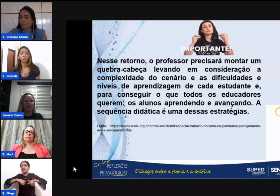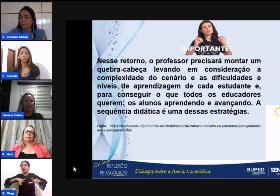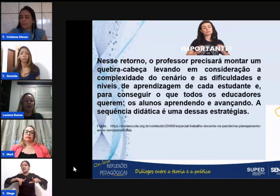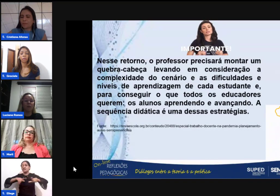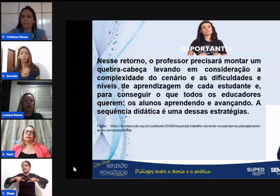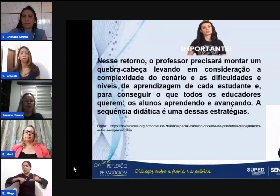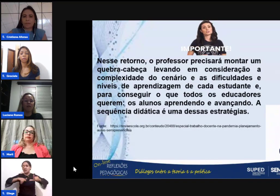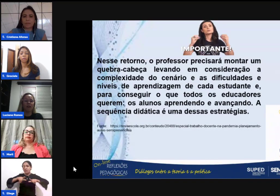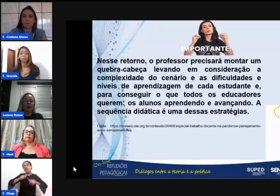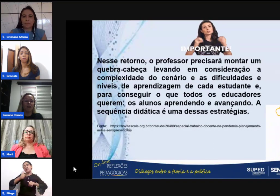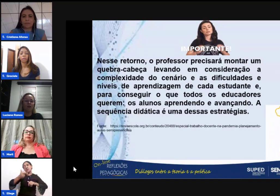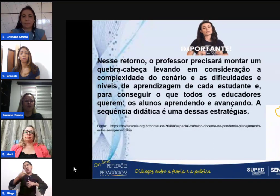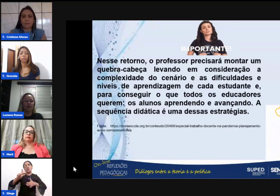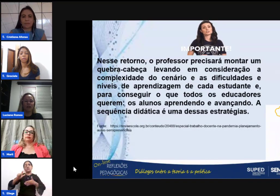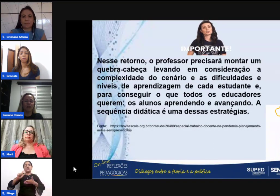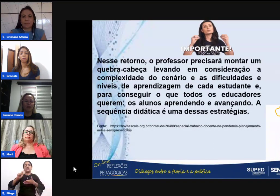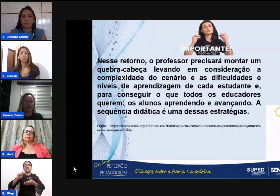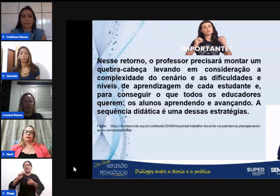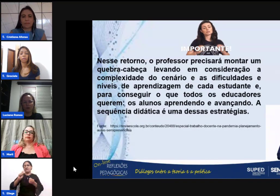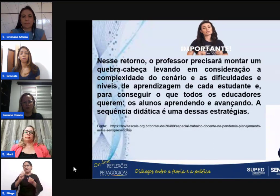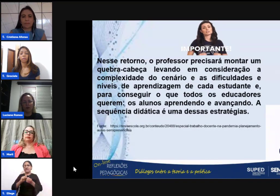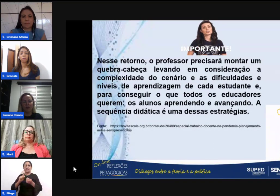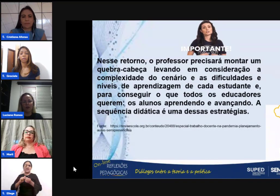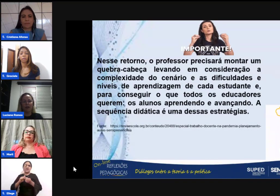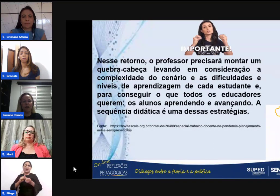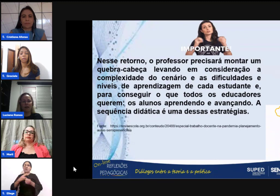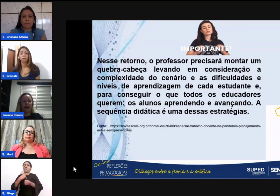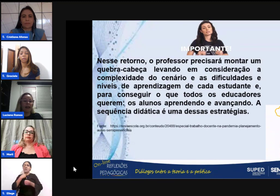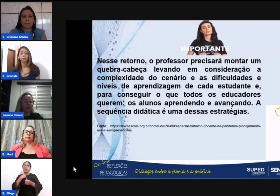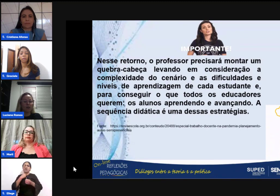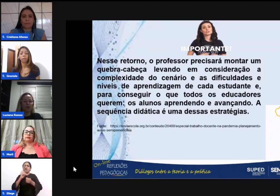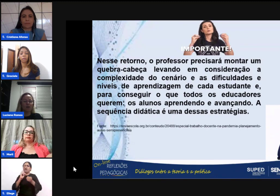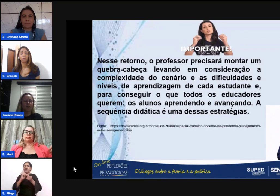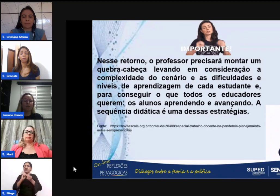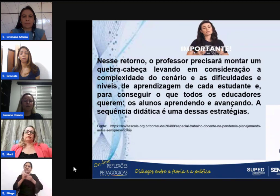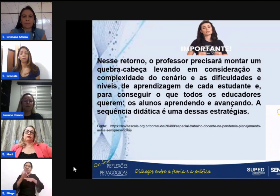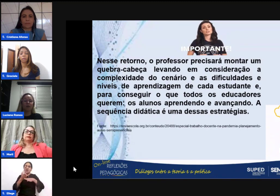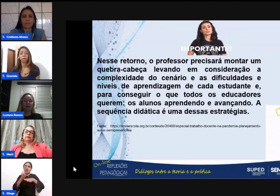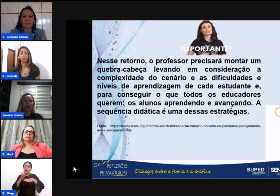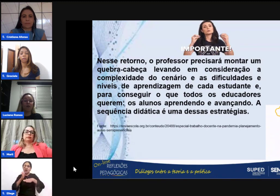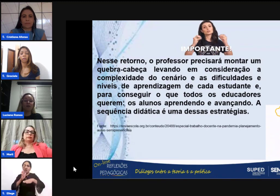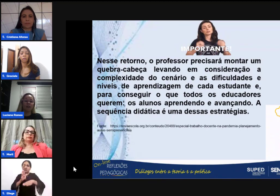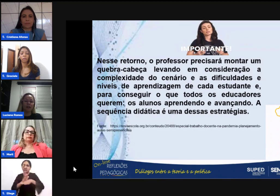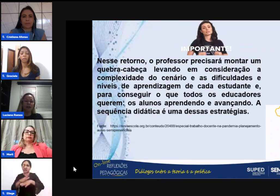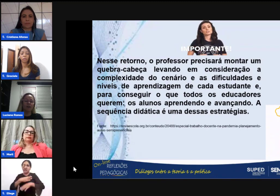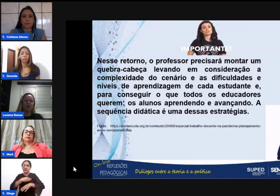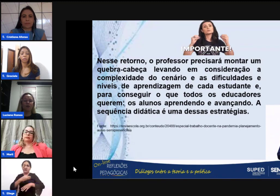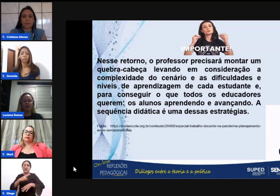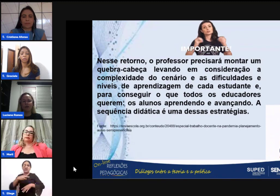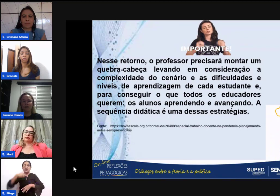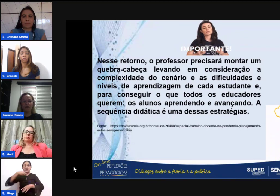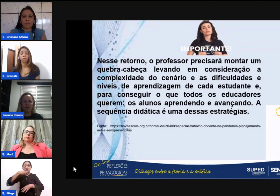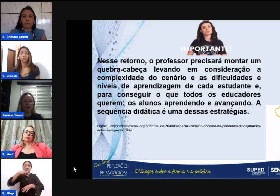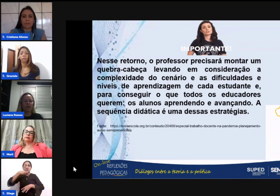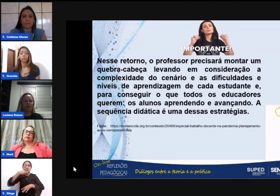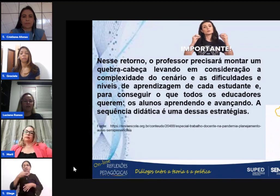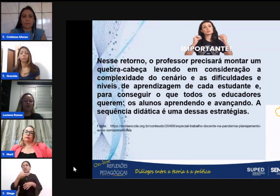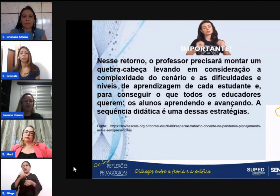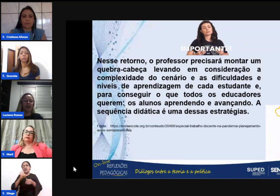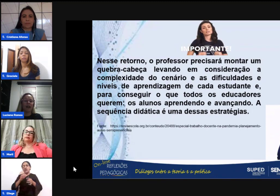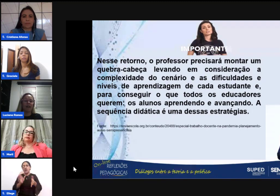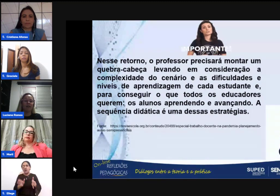atividades e não podem ficar com os filhos ou netos auxiliando no desenvolvimento